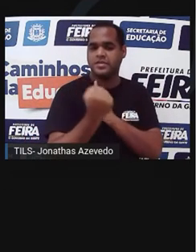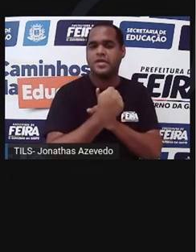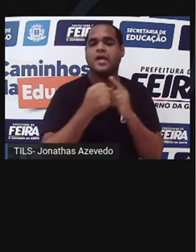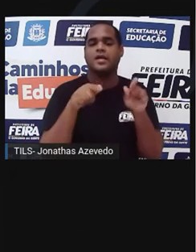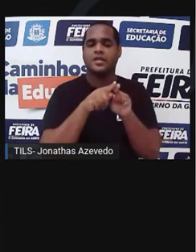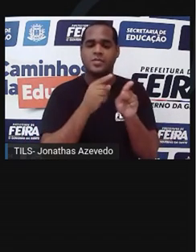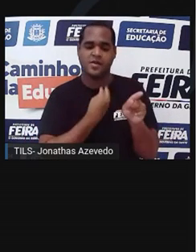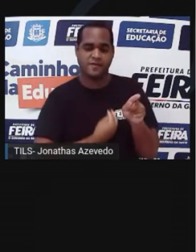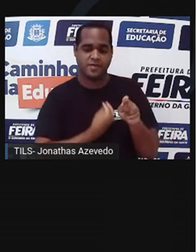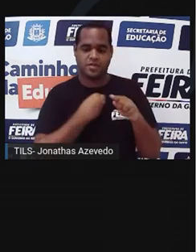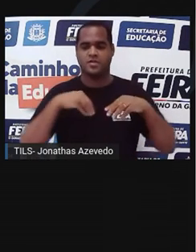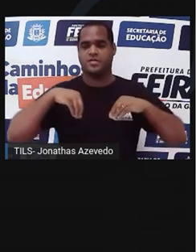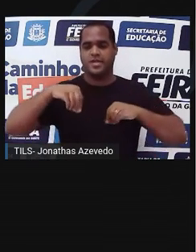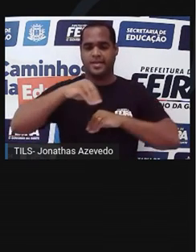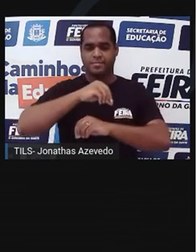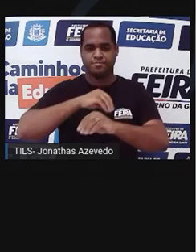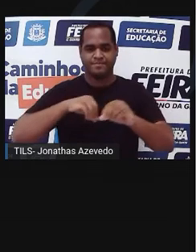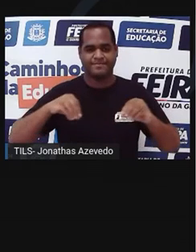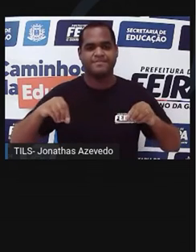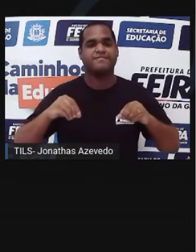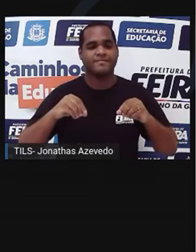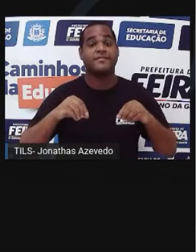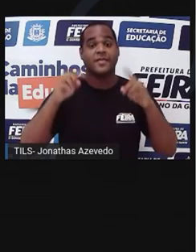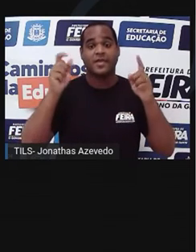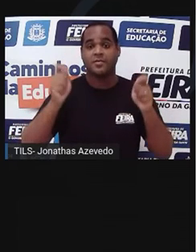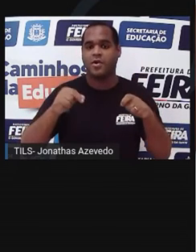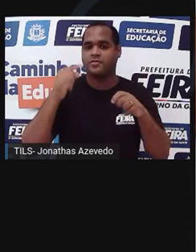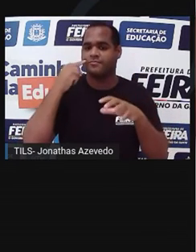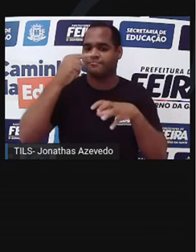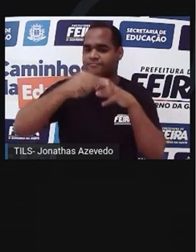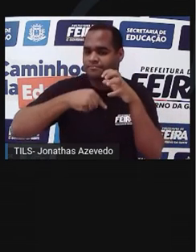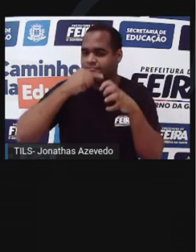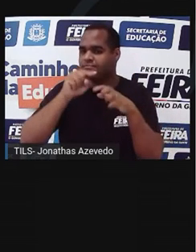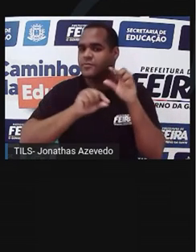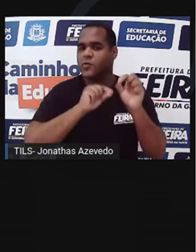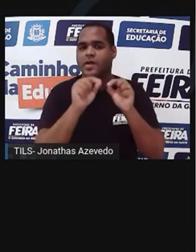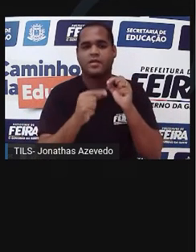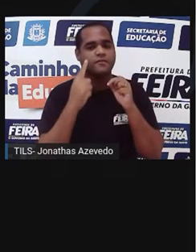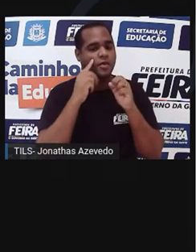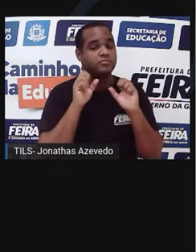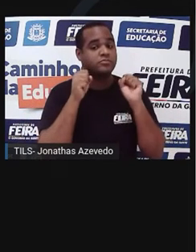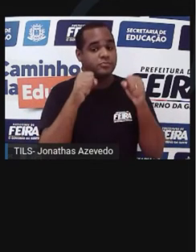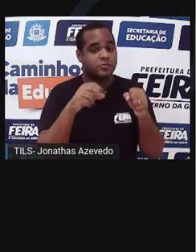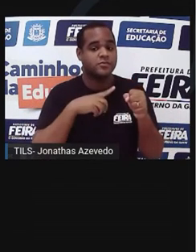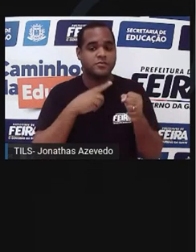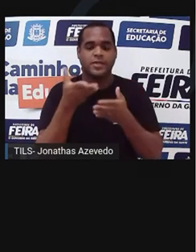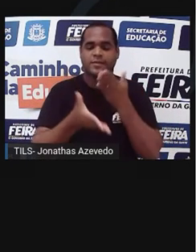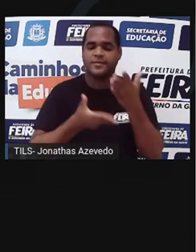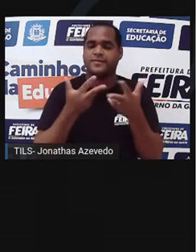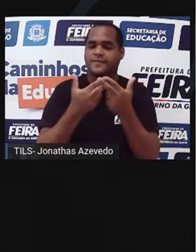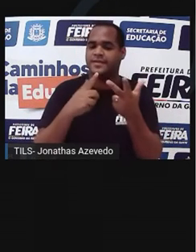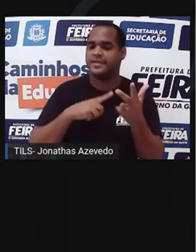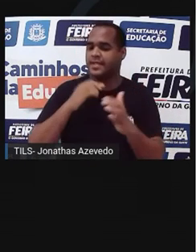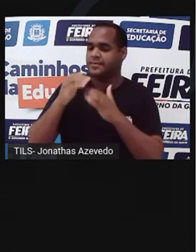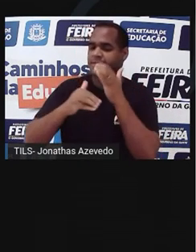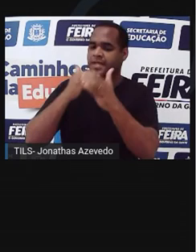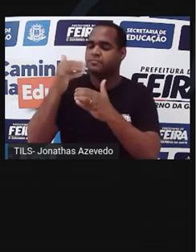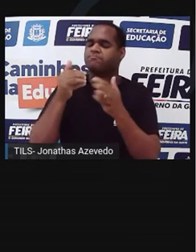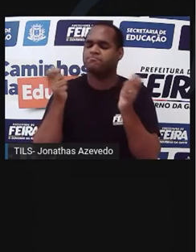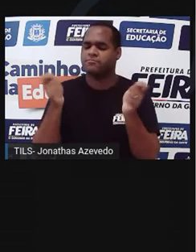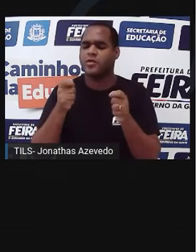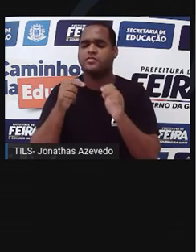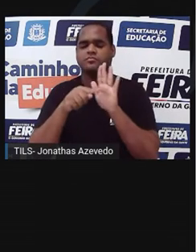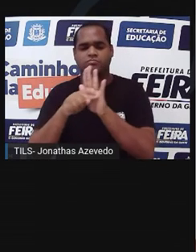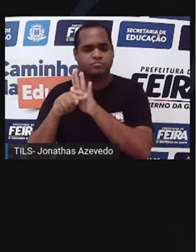mesmo a vida na Terra. Uma forma de lidar com essa crise é contar com os serviços que a natureza desenvolveu de maneira